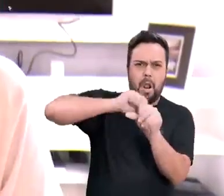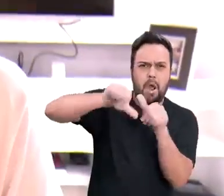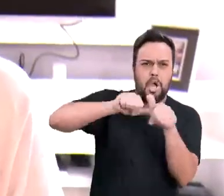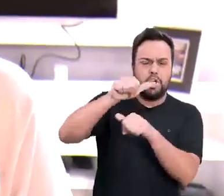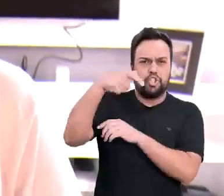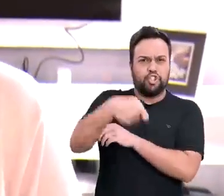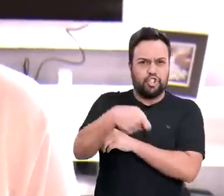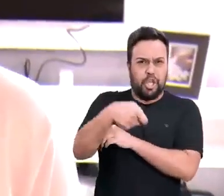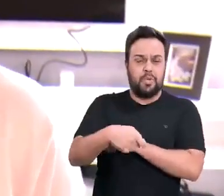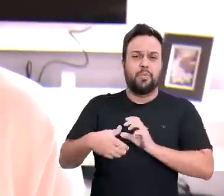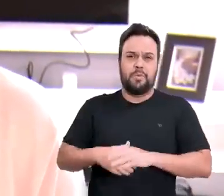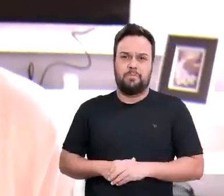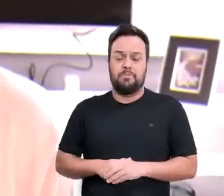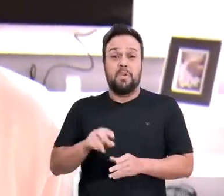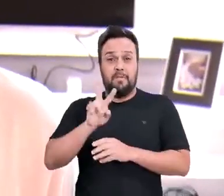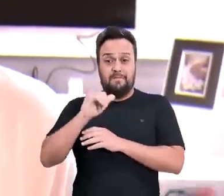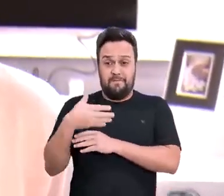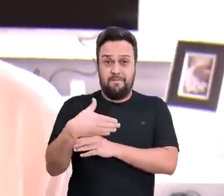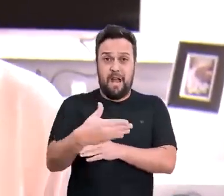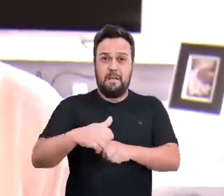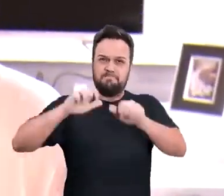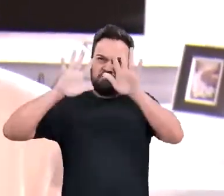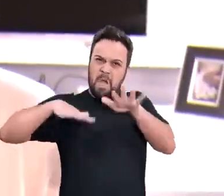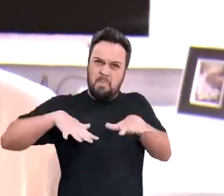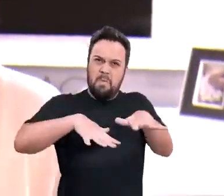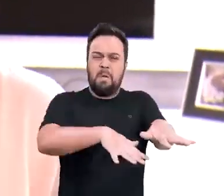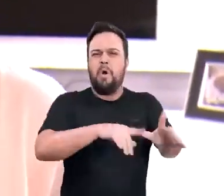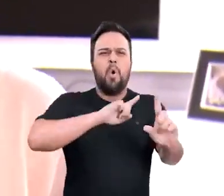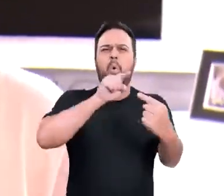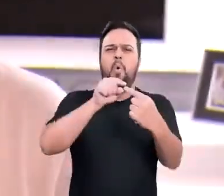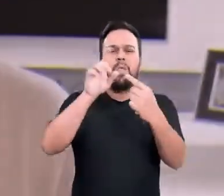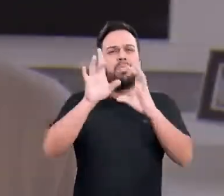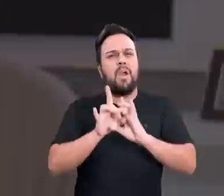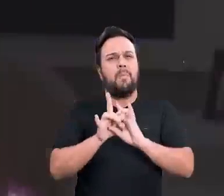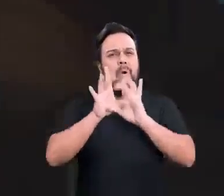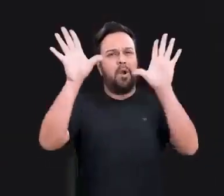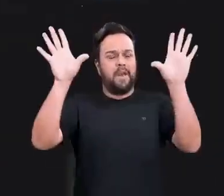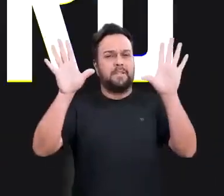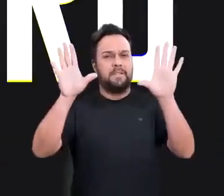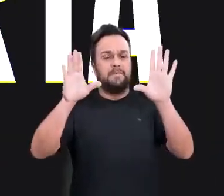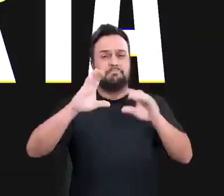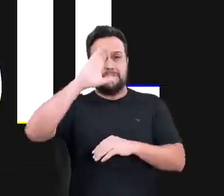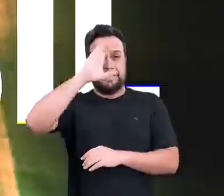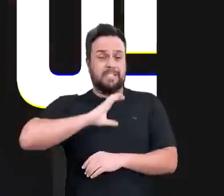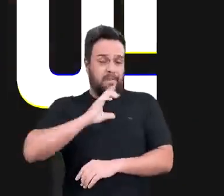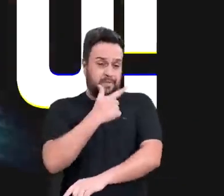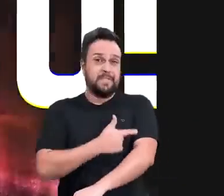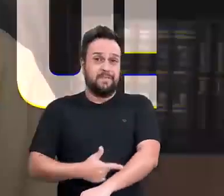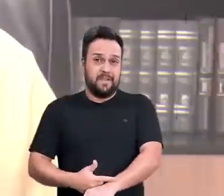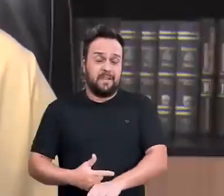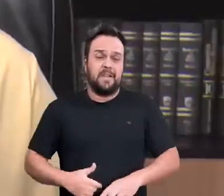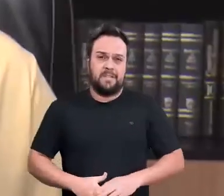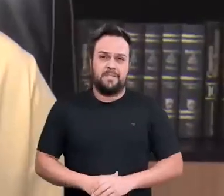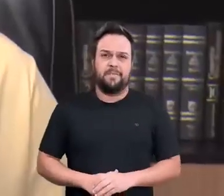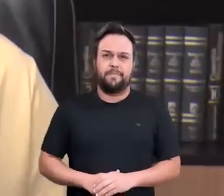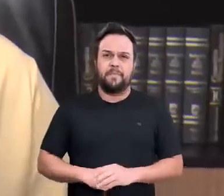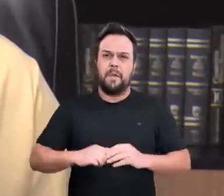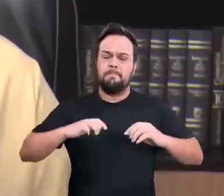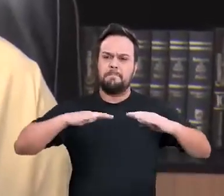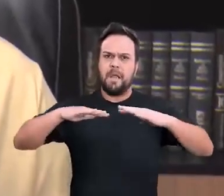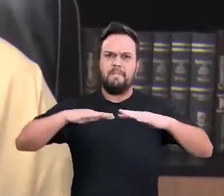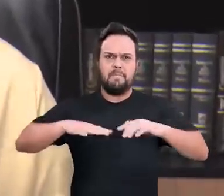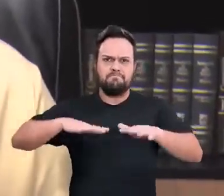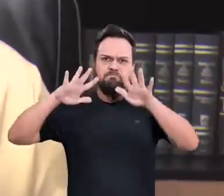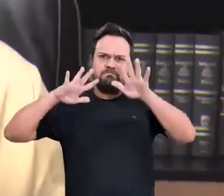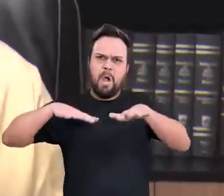Vai acontecer um grande ato em favor da democracia, um ato pacífico e de civilidade. Essa manifestação